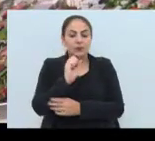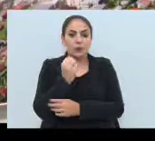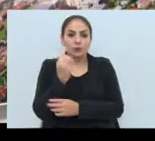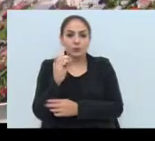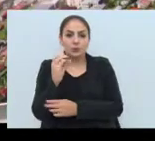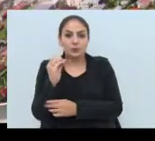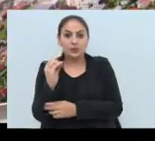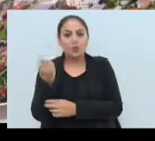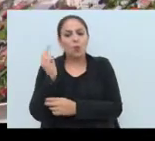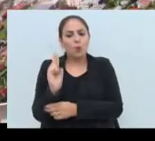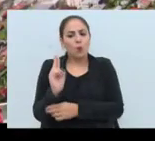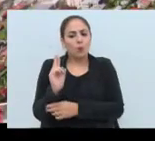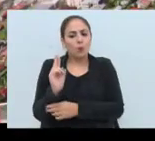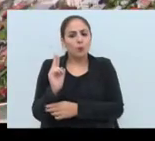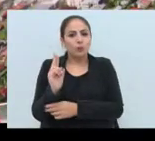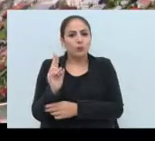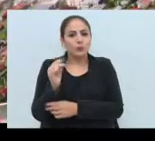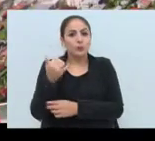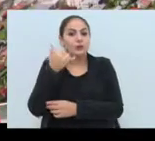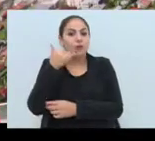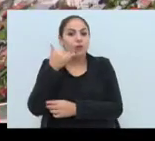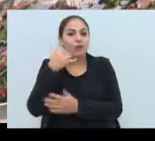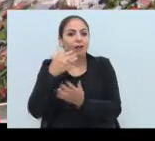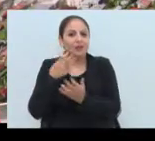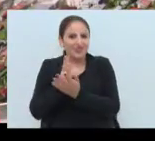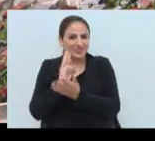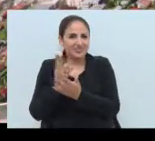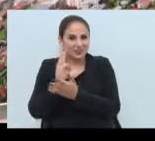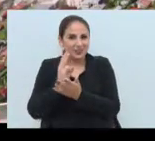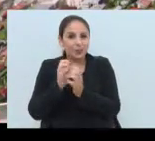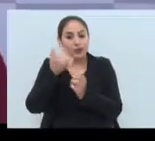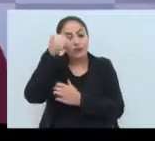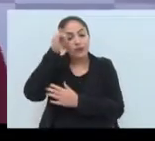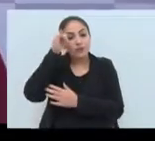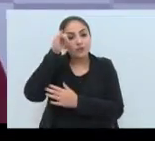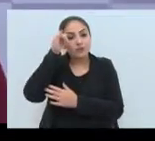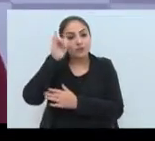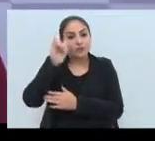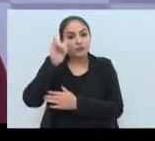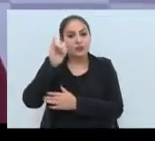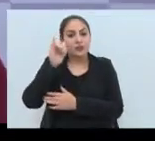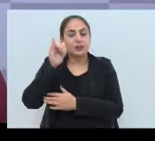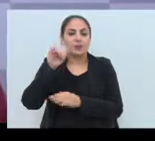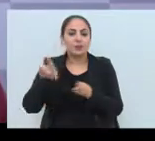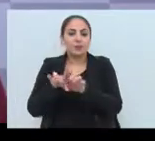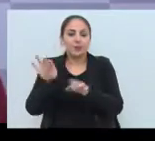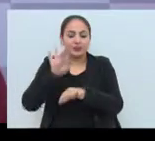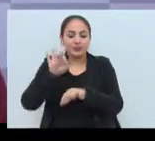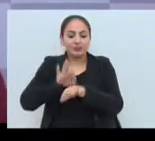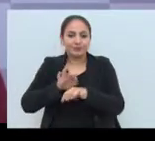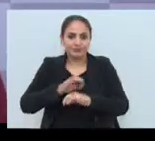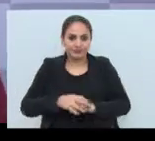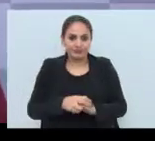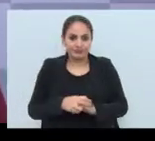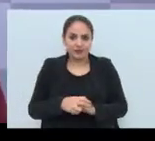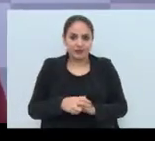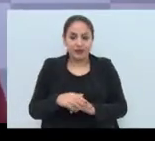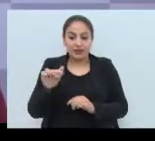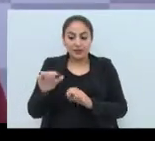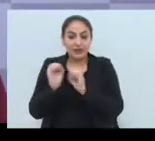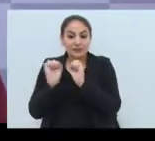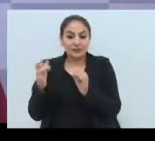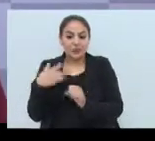ou de um número de WhatsApp deve facilitar o trabalho de prevenção. A Secretaria de Saúde, através da vigilância, Ana, ela está